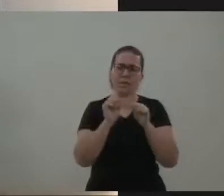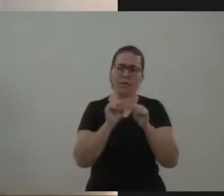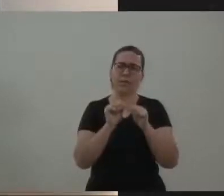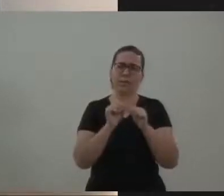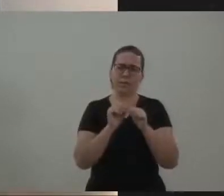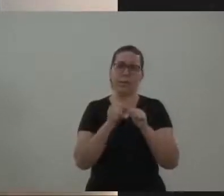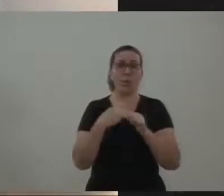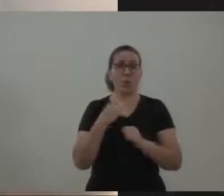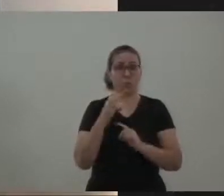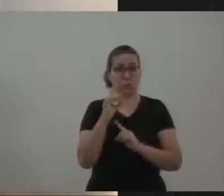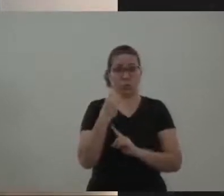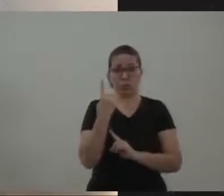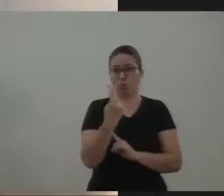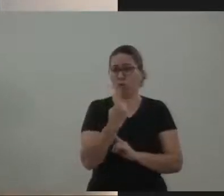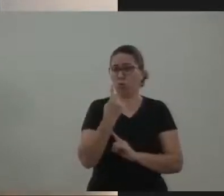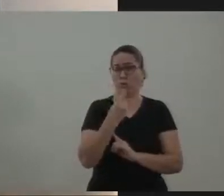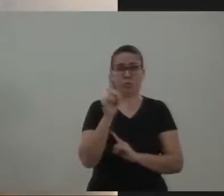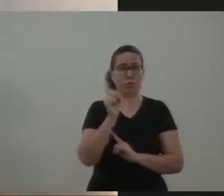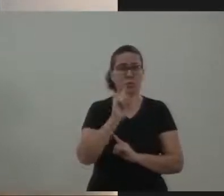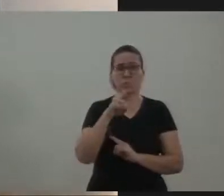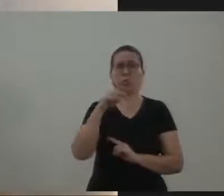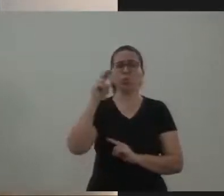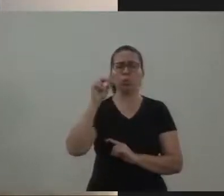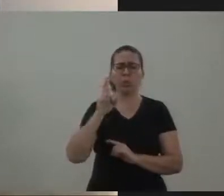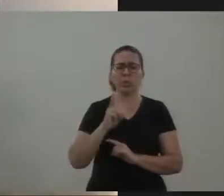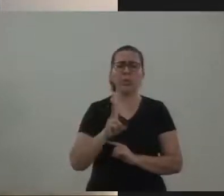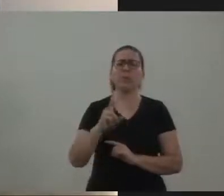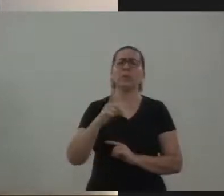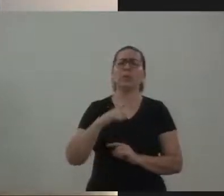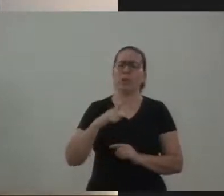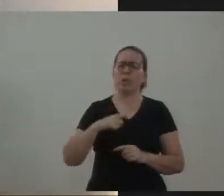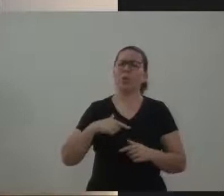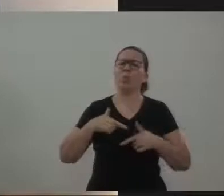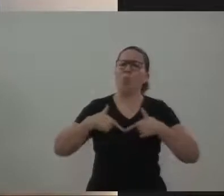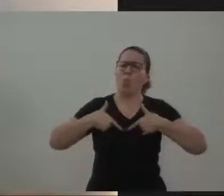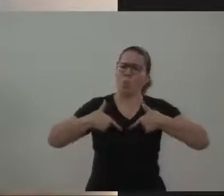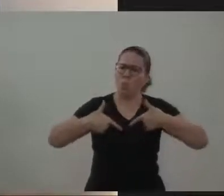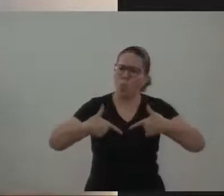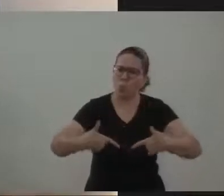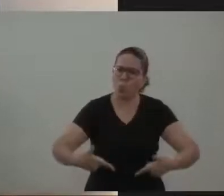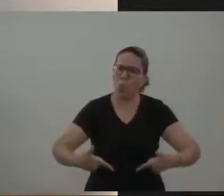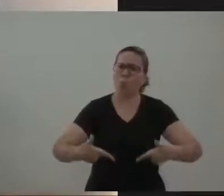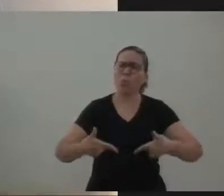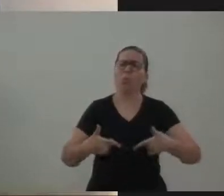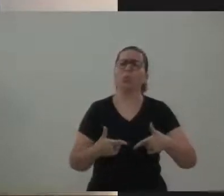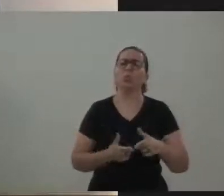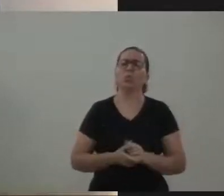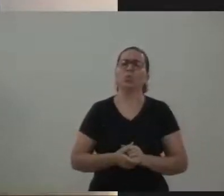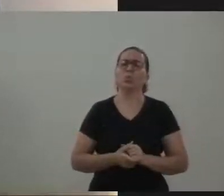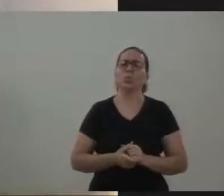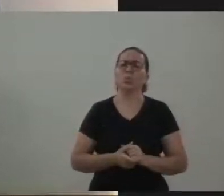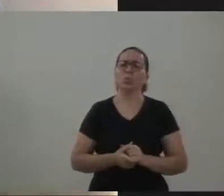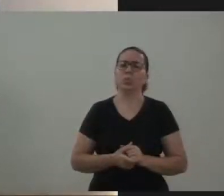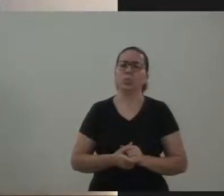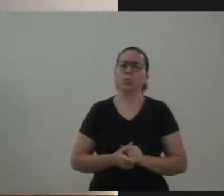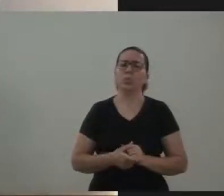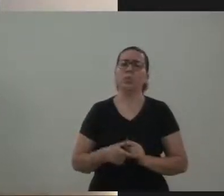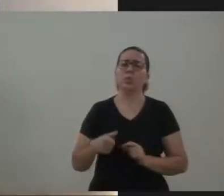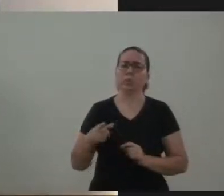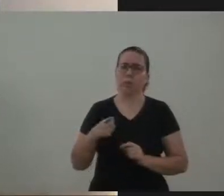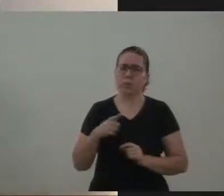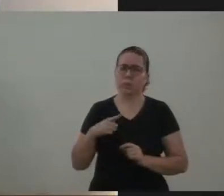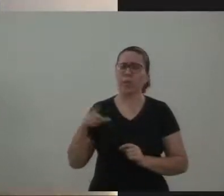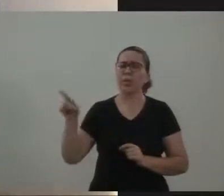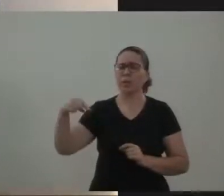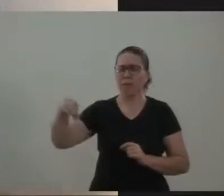nunca sozinho, tá? Nunca sozinho. Sempre lutei, né? Isso a oposição